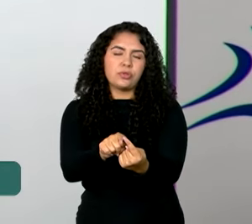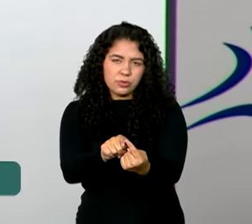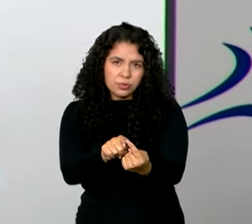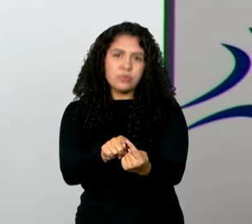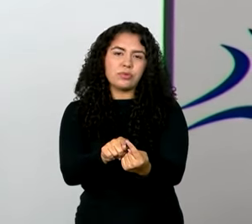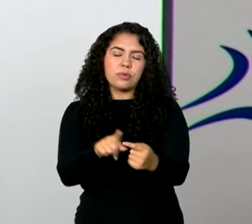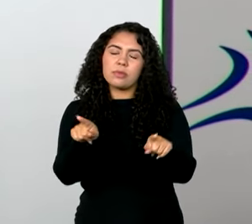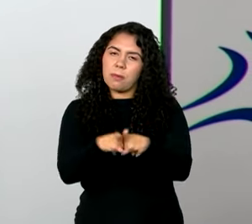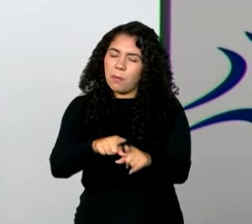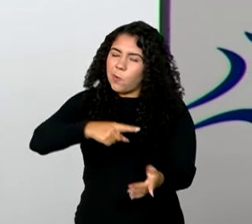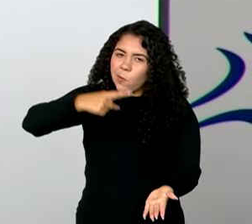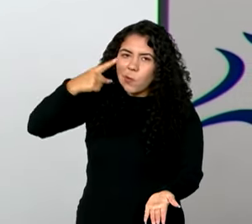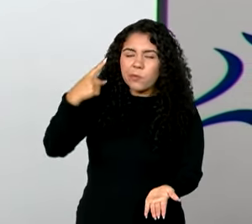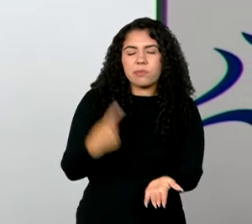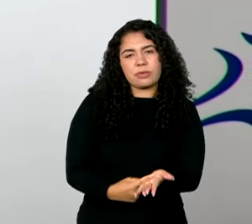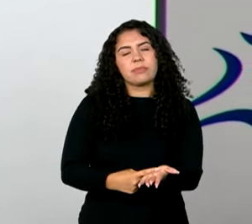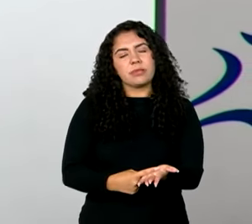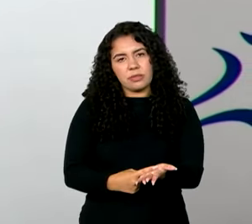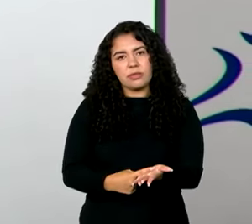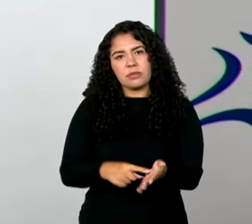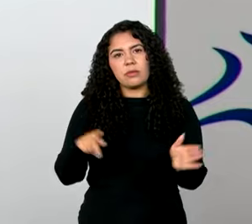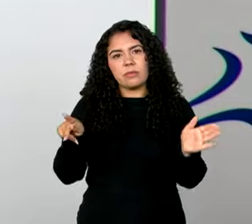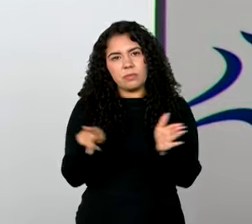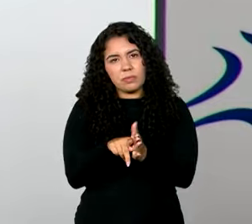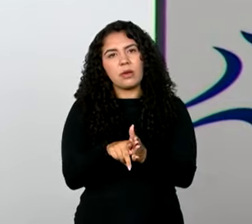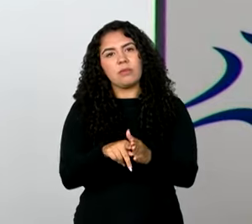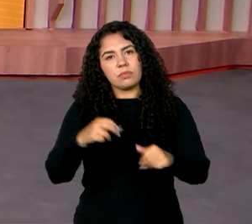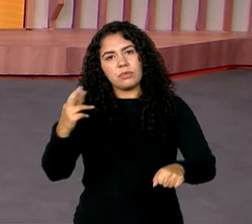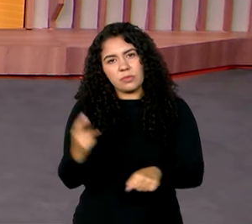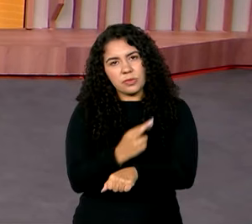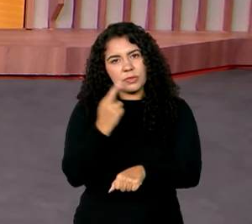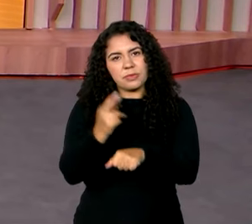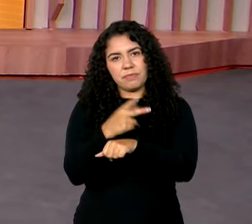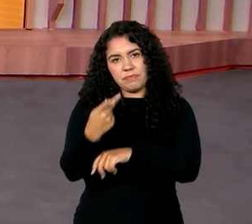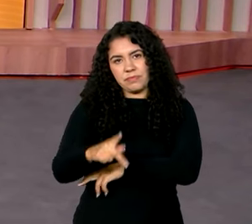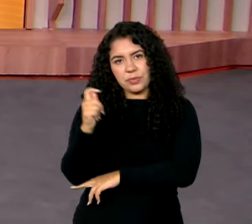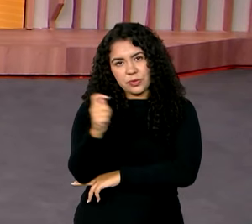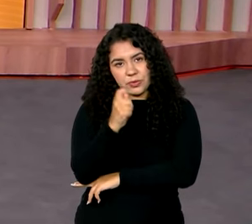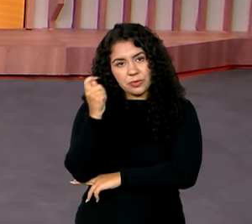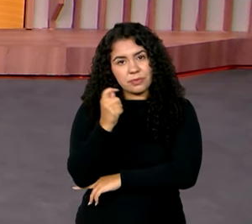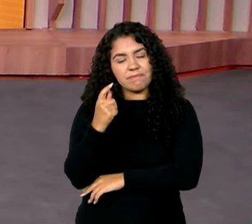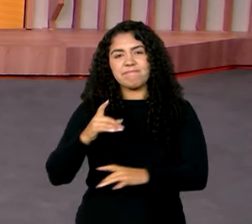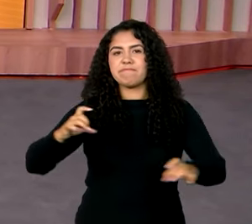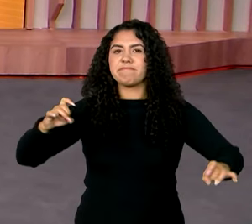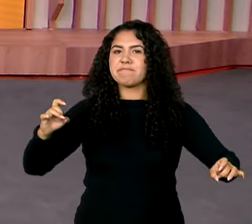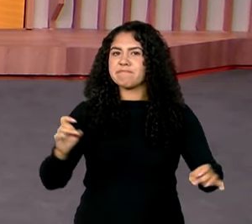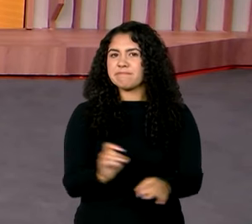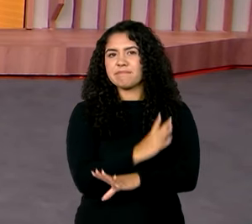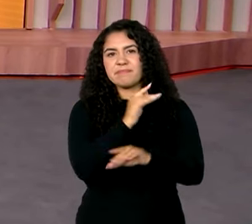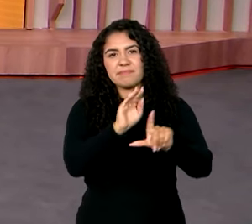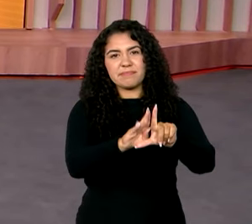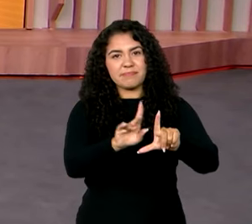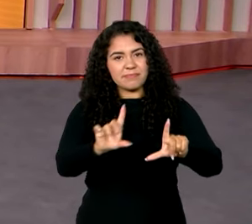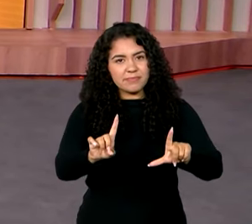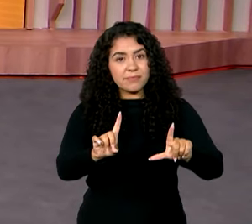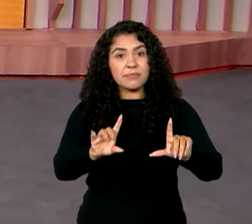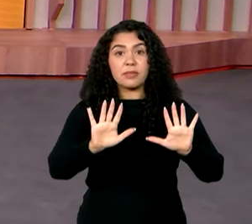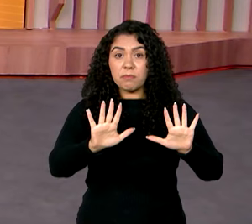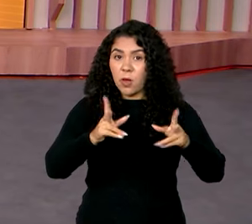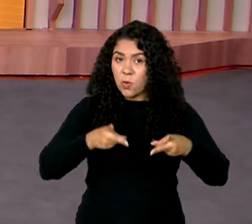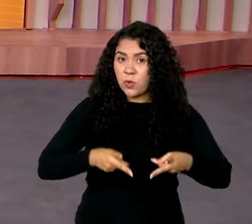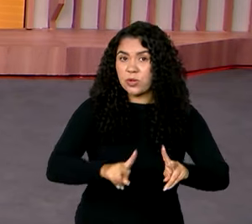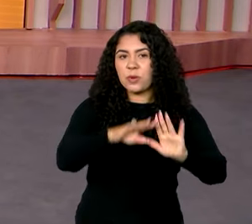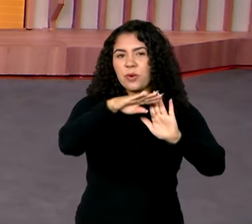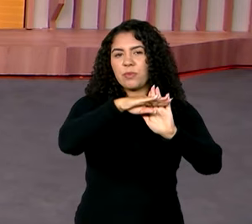grande compromisso do trabalho da reconstrução. E é isso, o Brasil em Dia fica por aqui, mas o canal